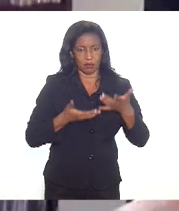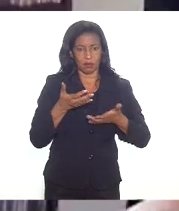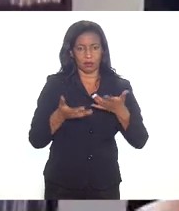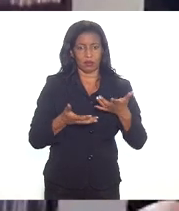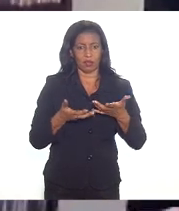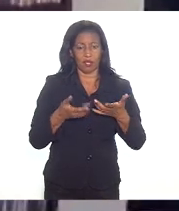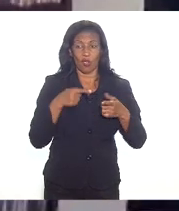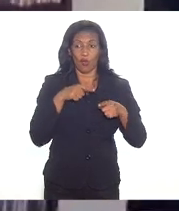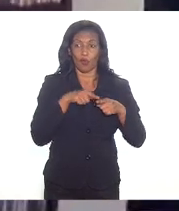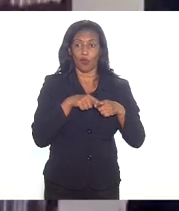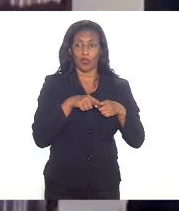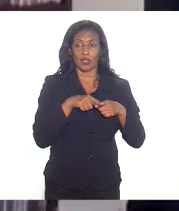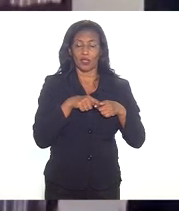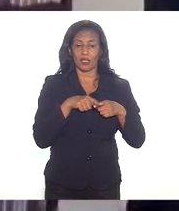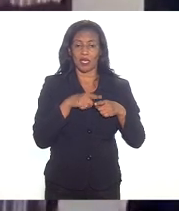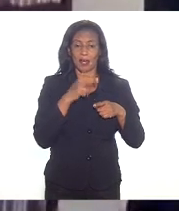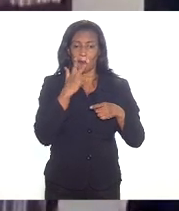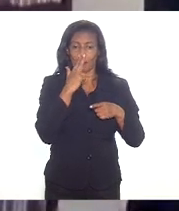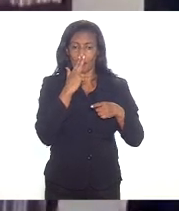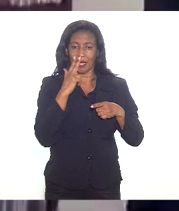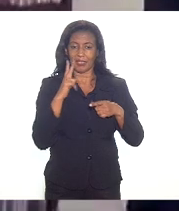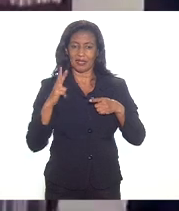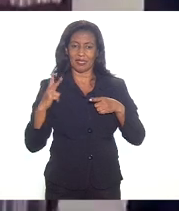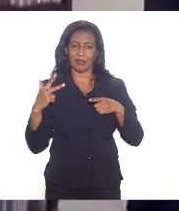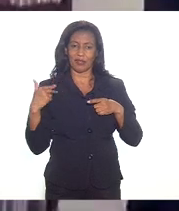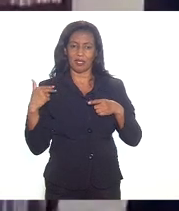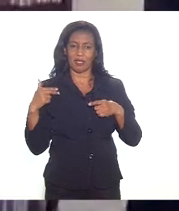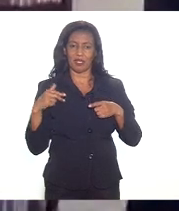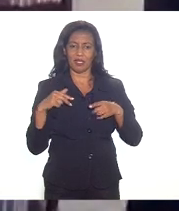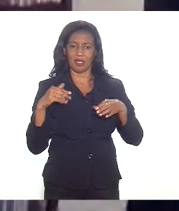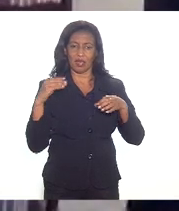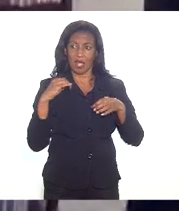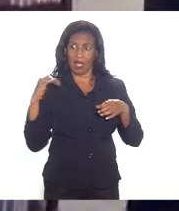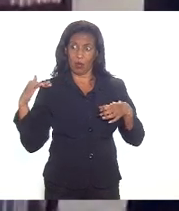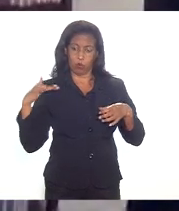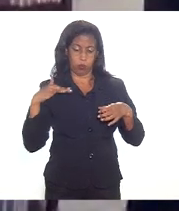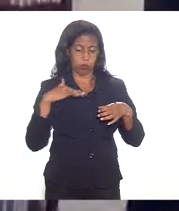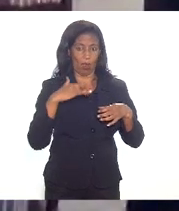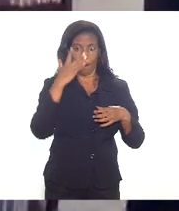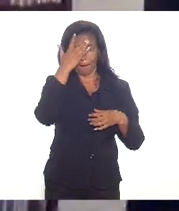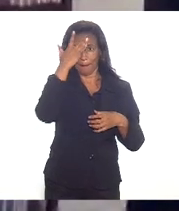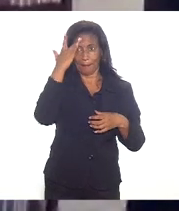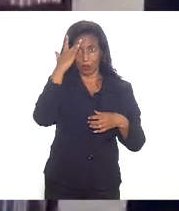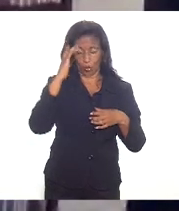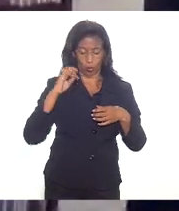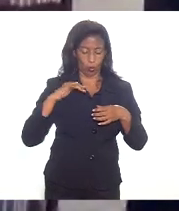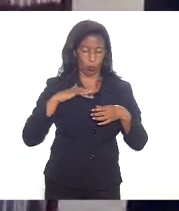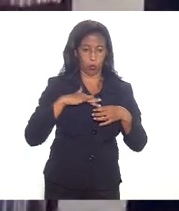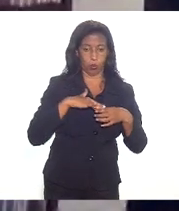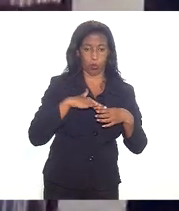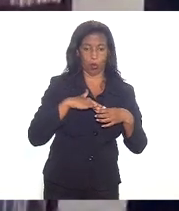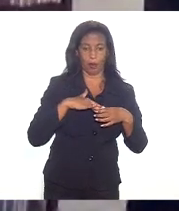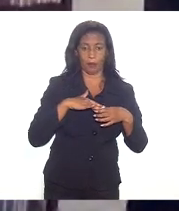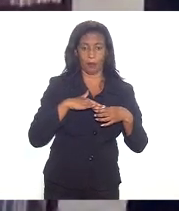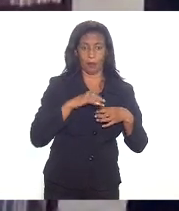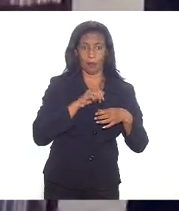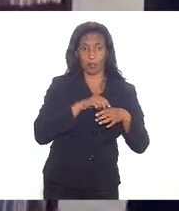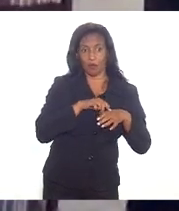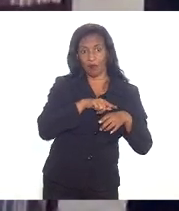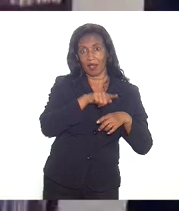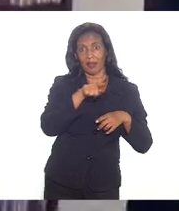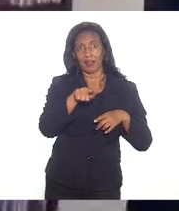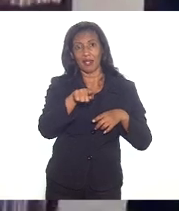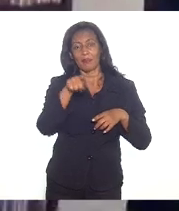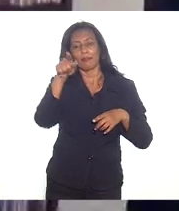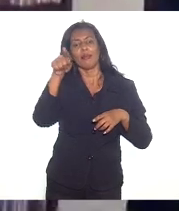inclusive, impede a evasão da população desta região para a cidade do Rio de Janeiro,